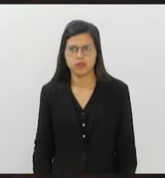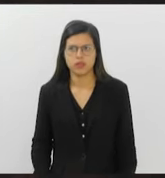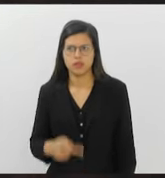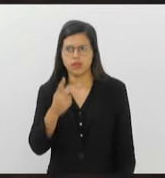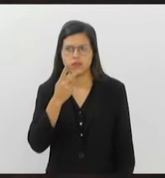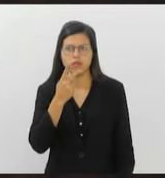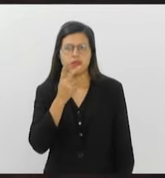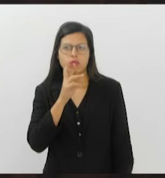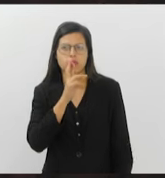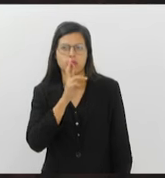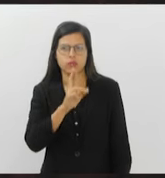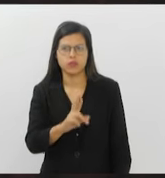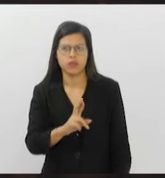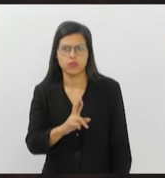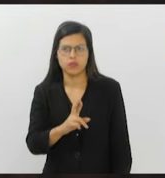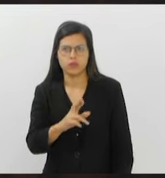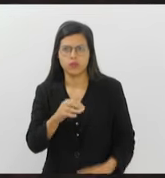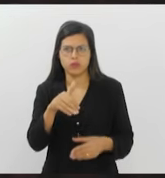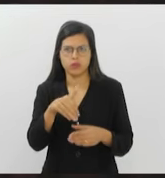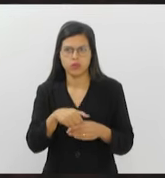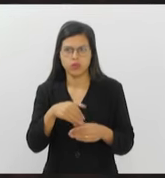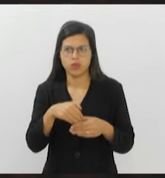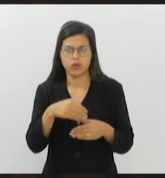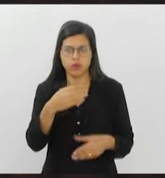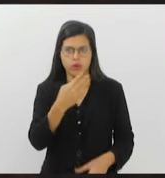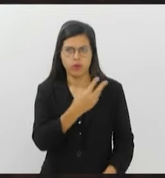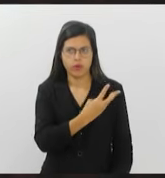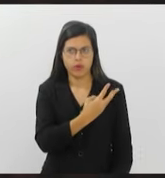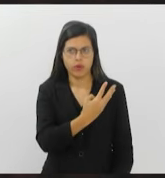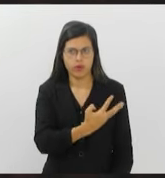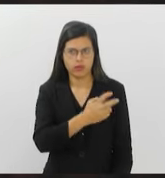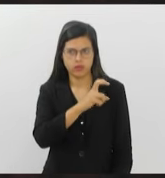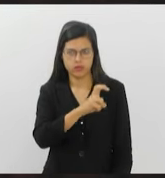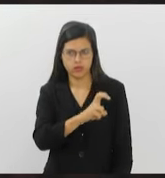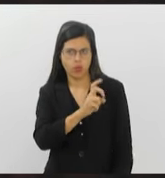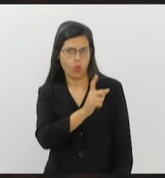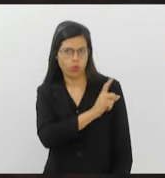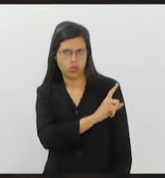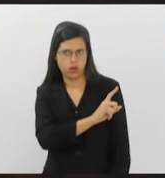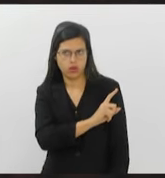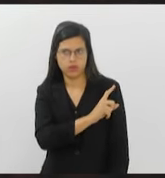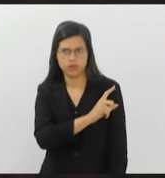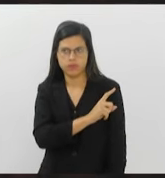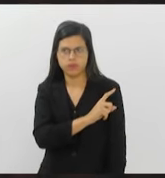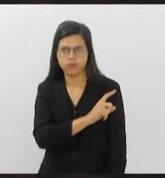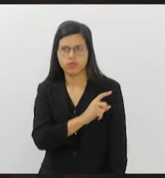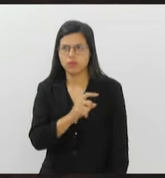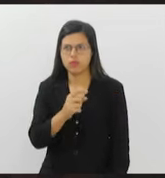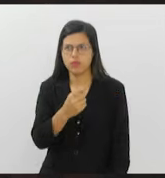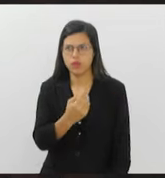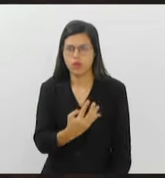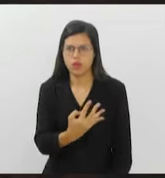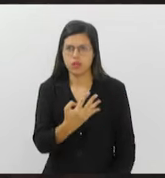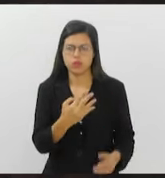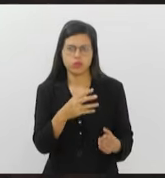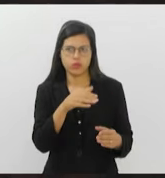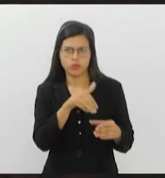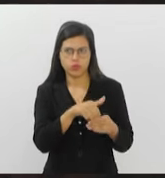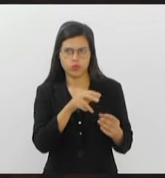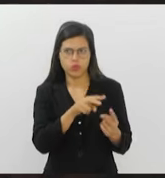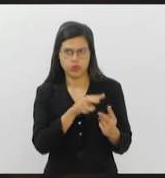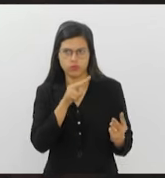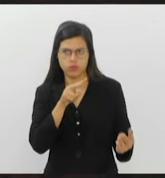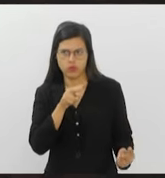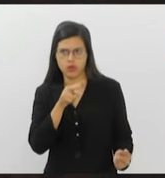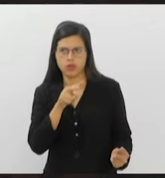resultado. Votaram 45 votos não, com os quatro que votaram online, incluindo nos 41